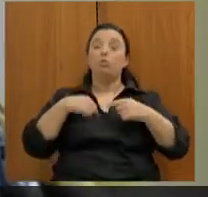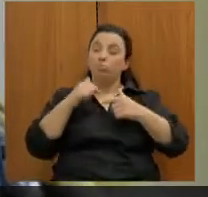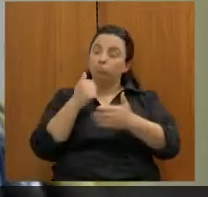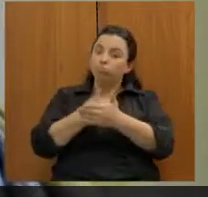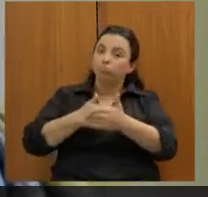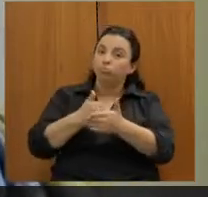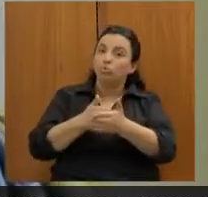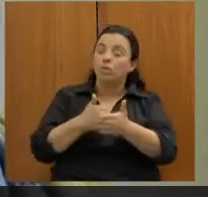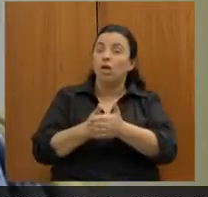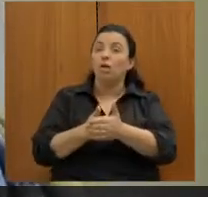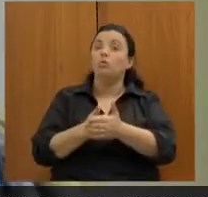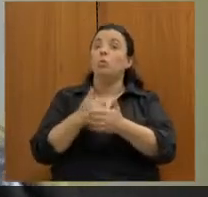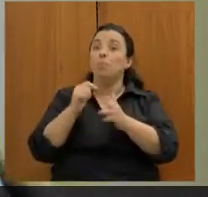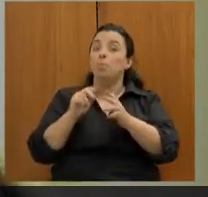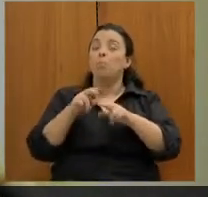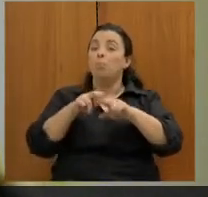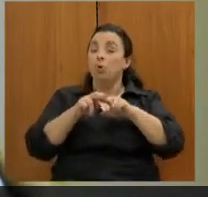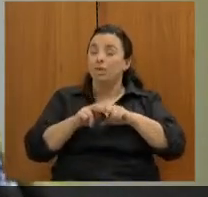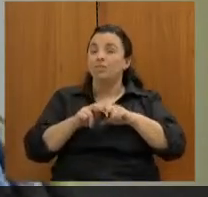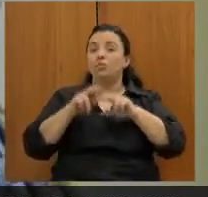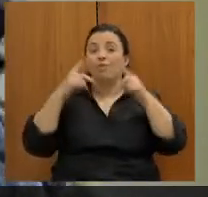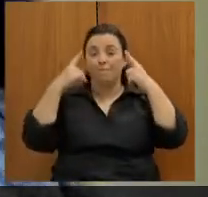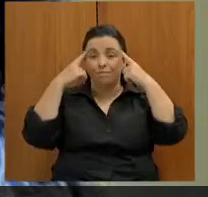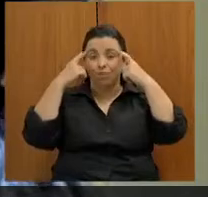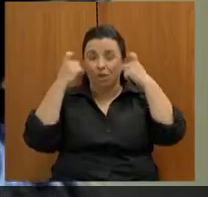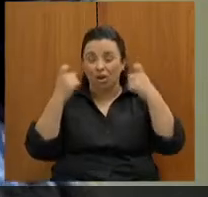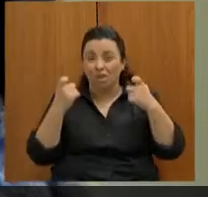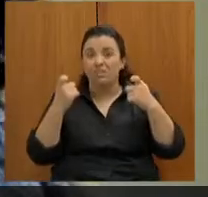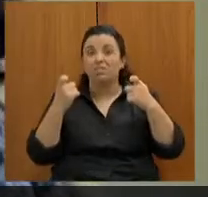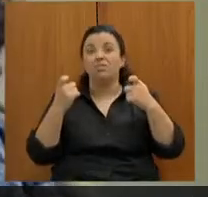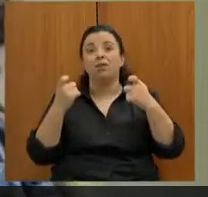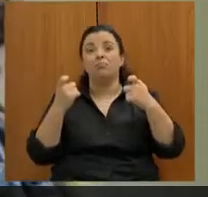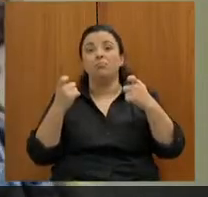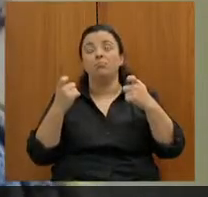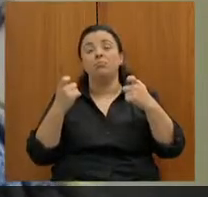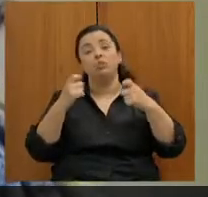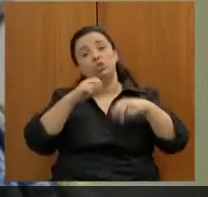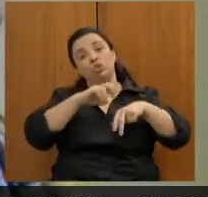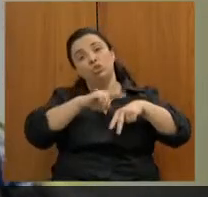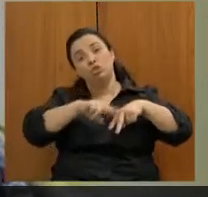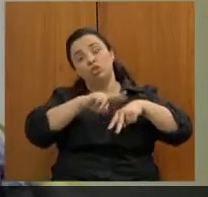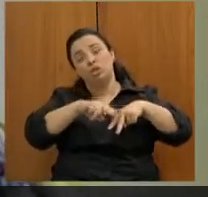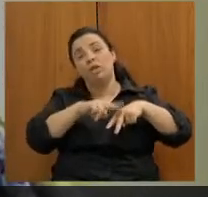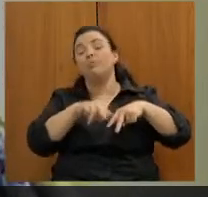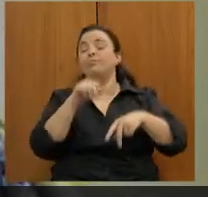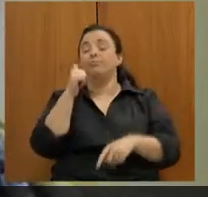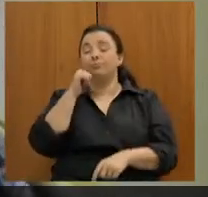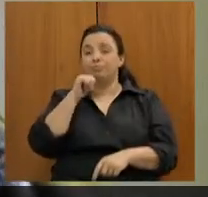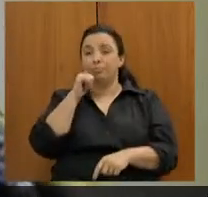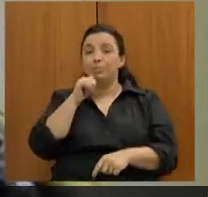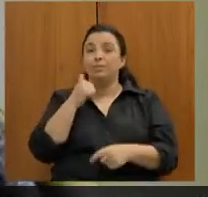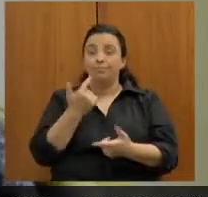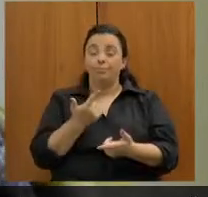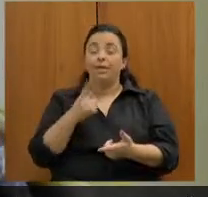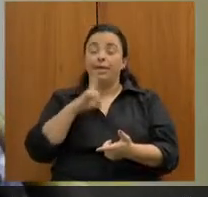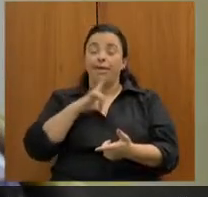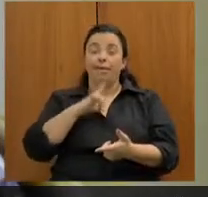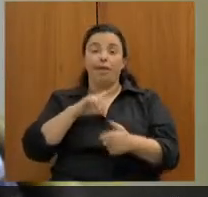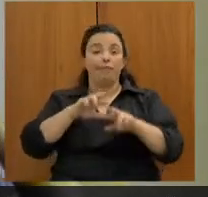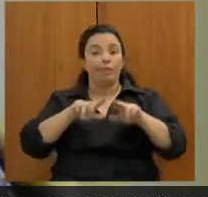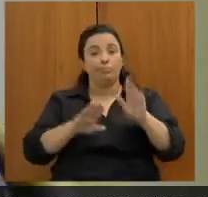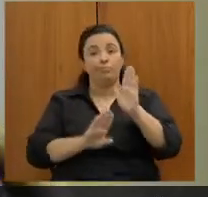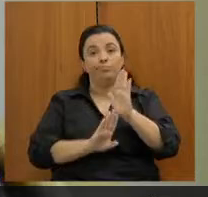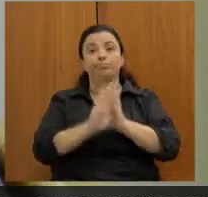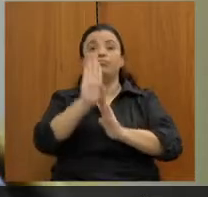gênero que a gente infelizmente bem continua vivenciando e levarmos em e é